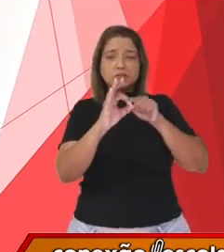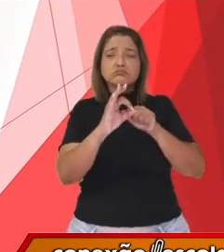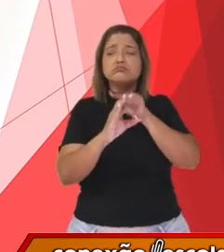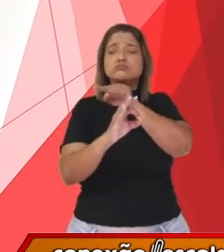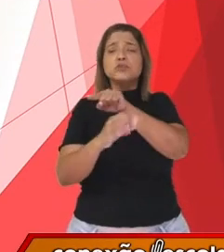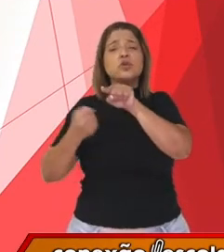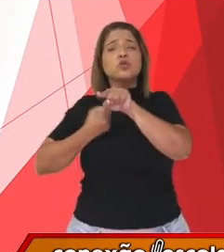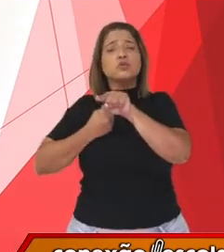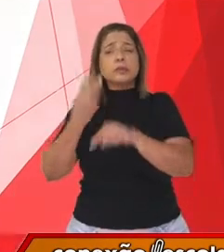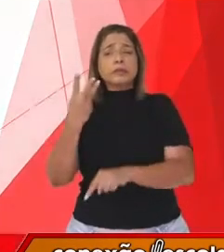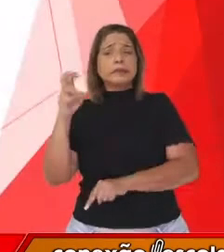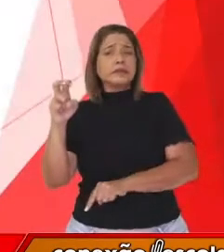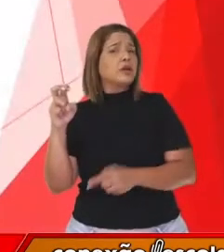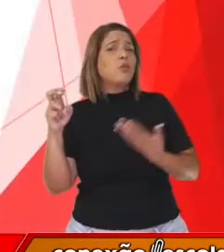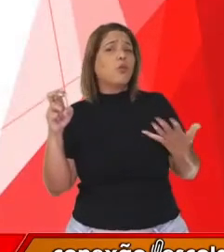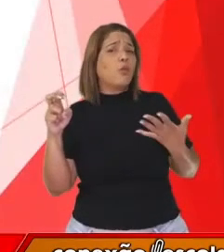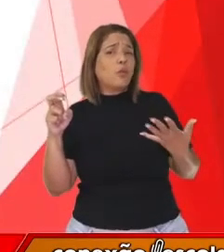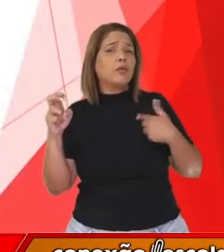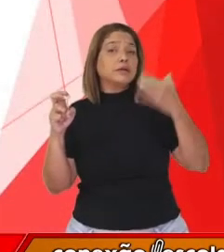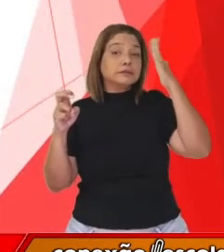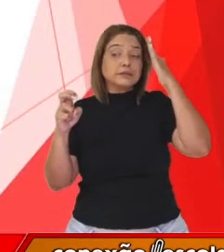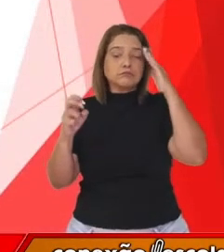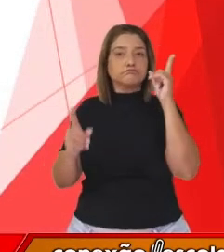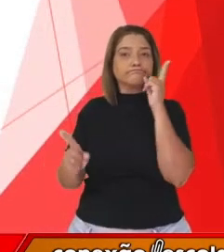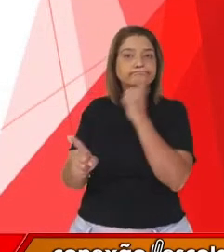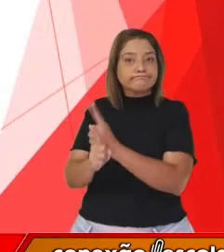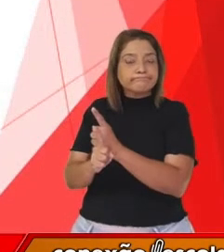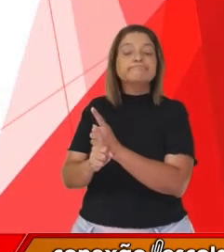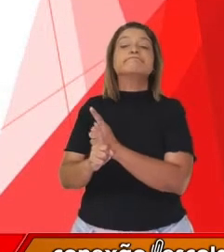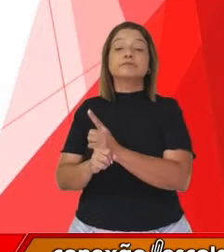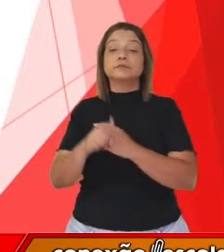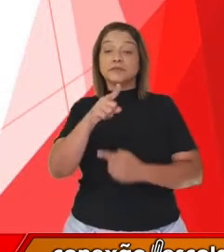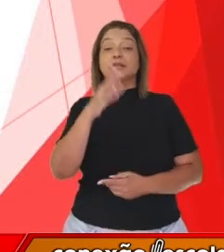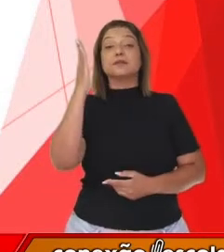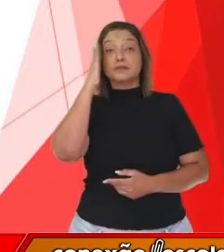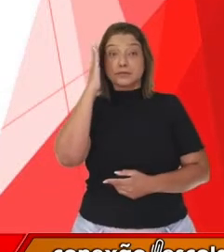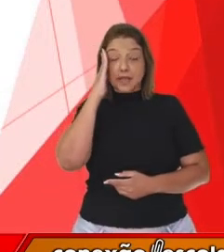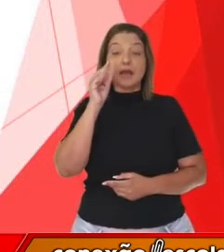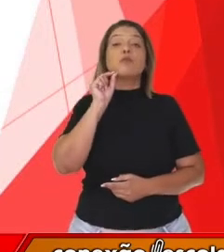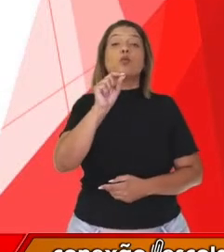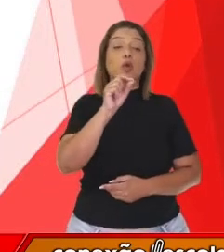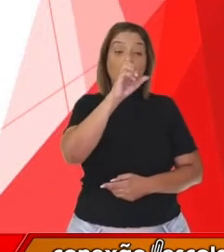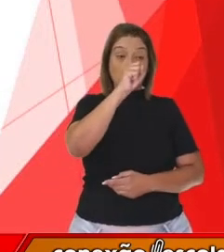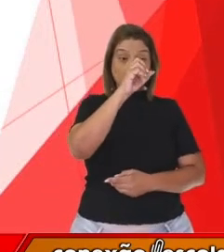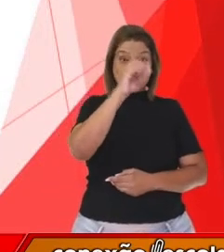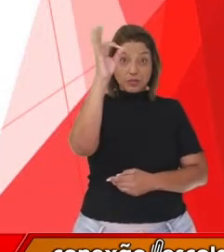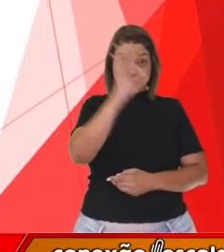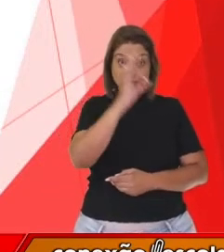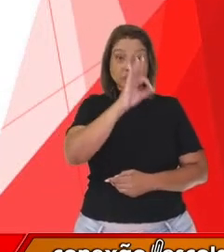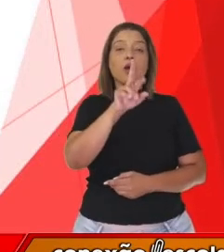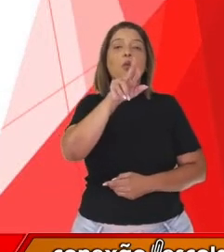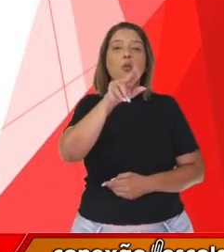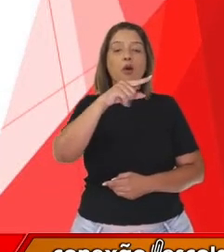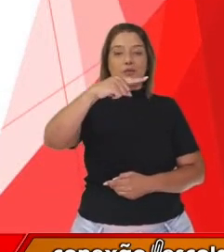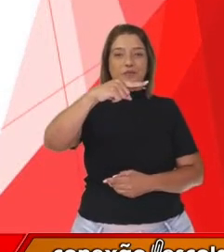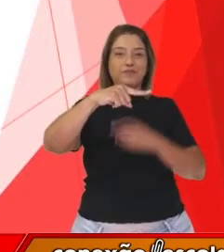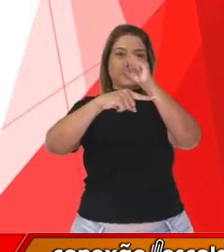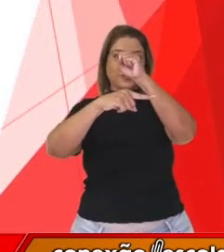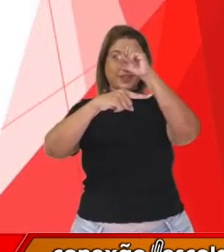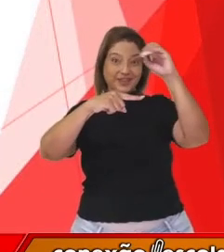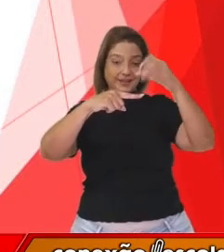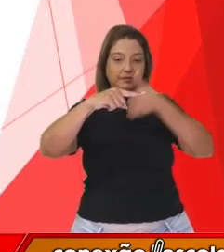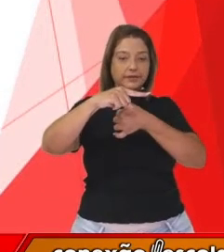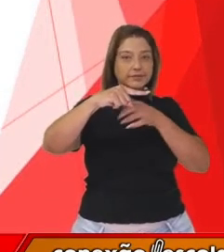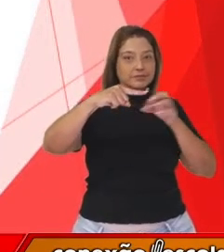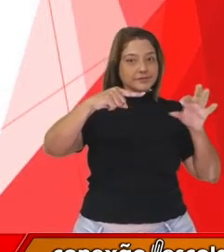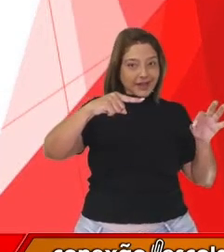E nós já sabemos que 80% é o mesmo que 80 sobre 100, 80 centésimos.